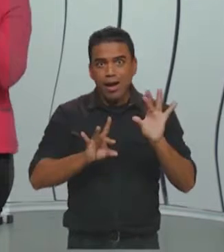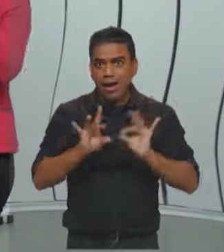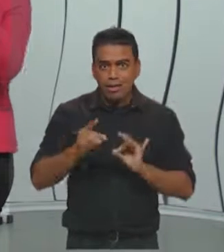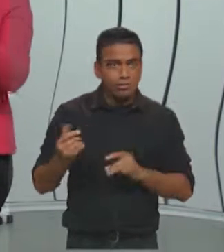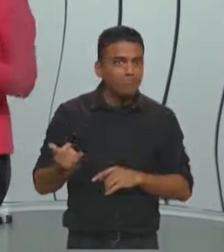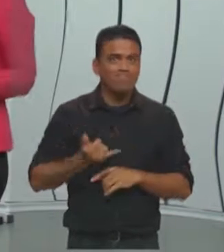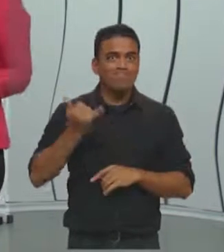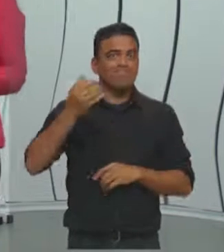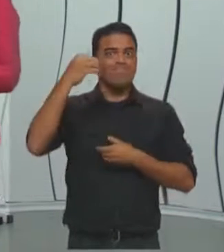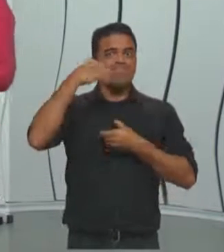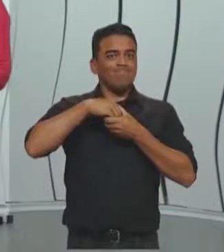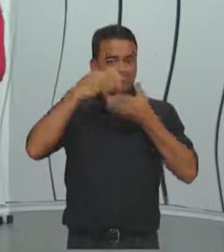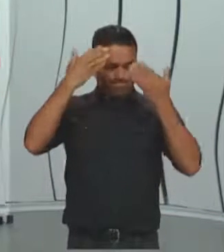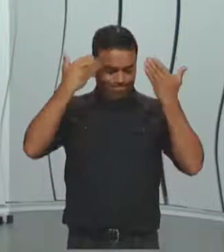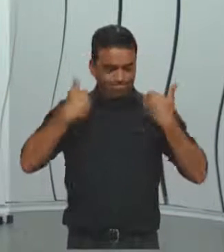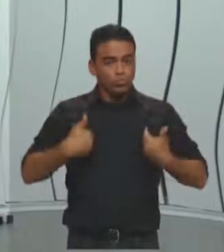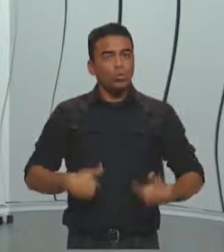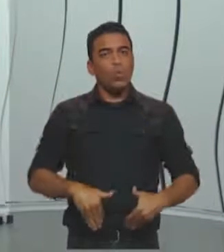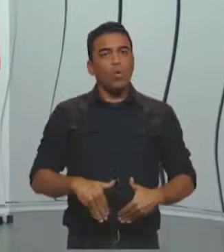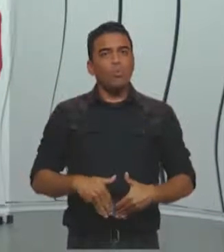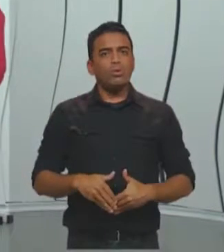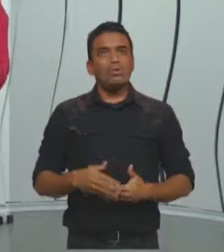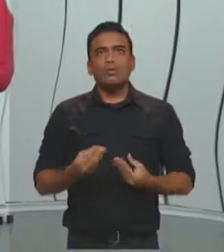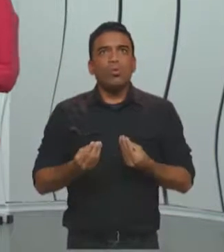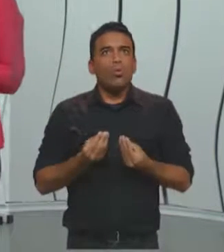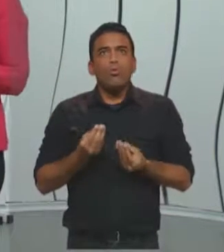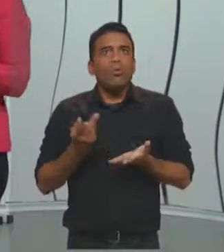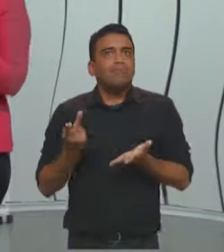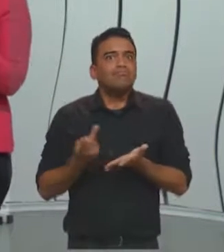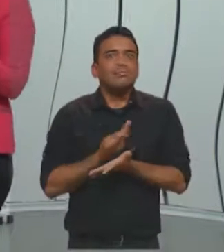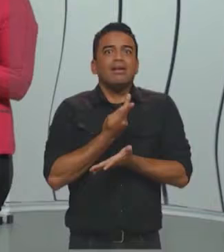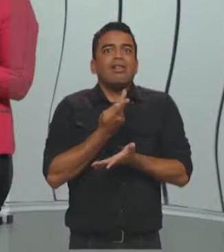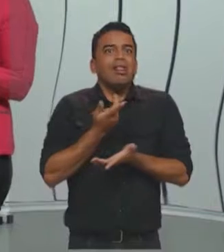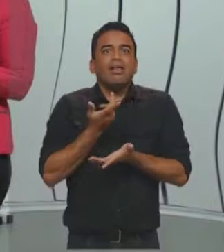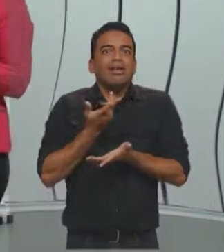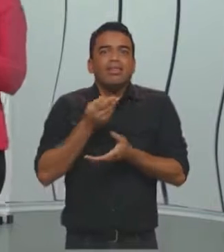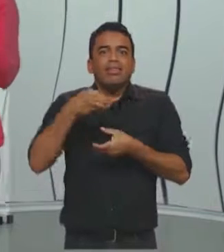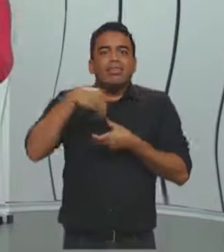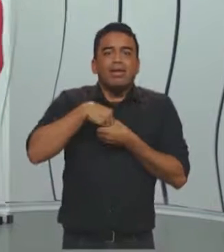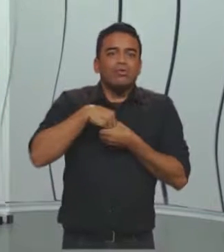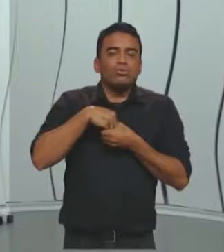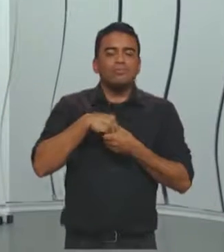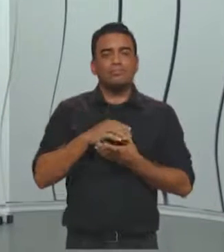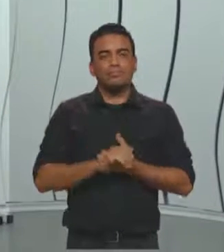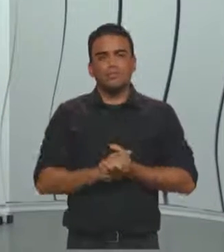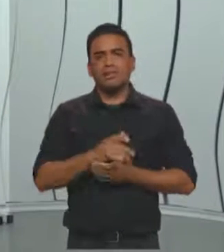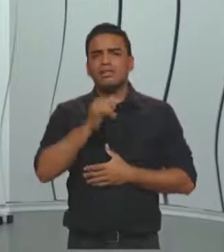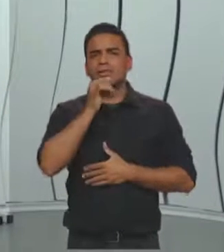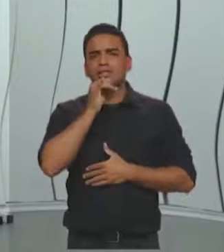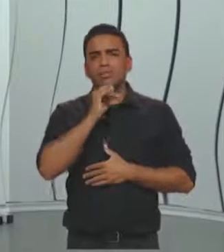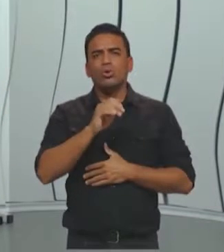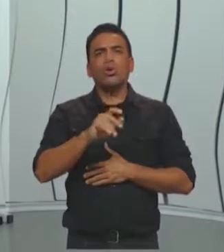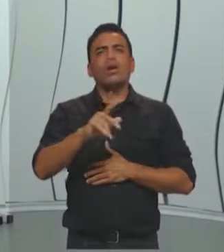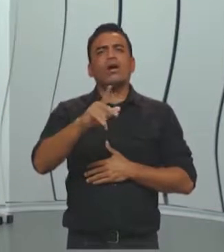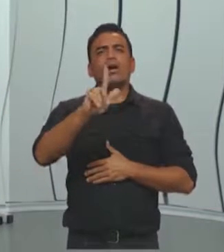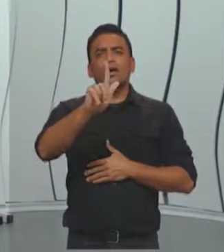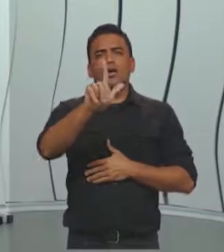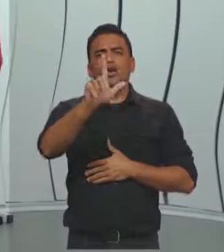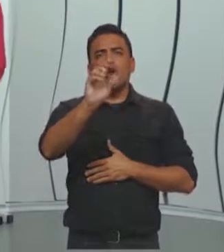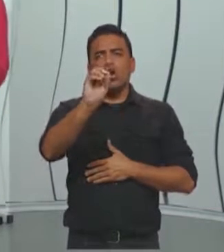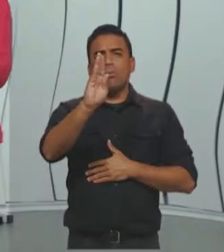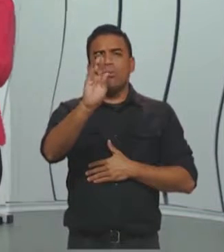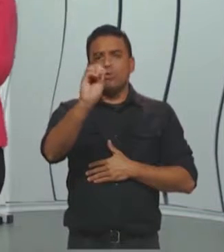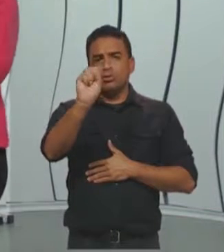corpo e a gente vai conhecer também a função de cada uma. Por exemplo, os glóbulos vermelhos ou